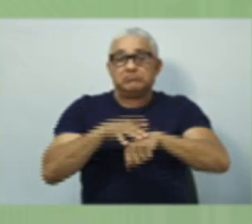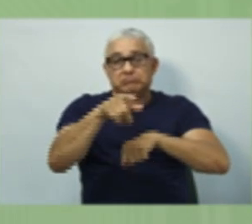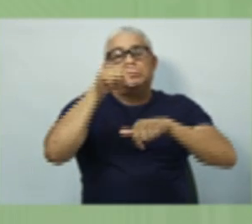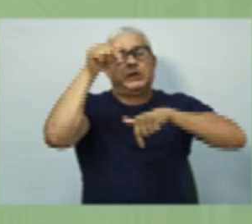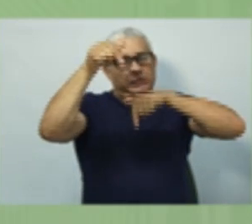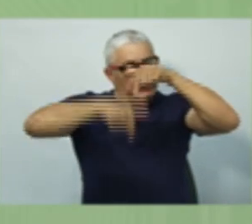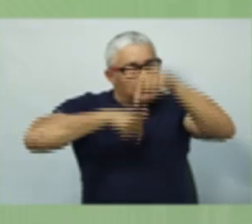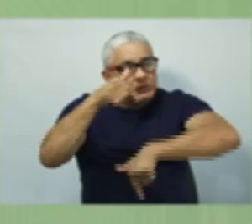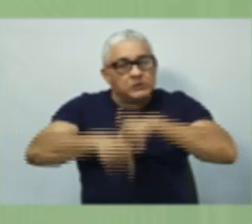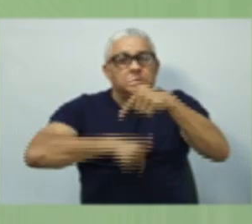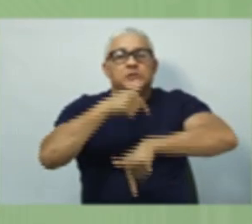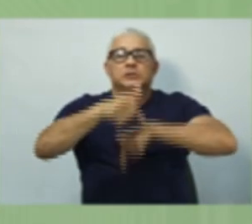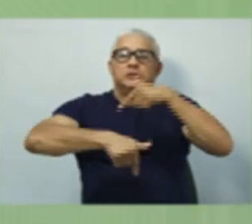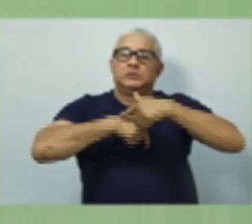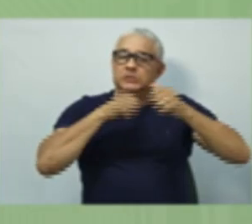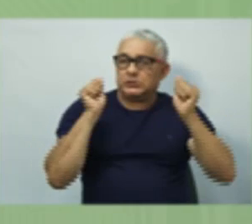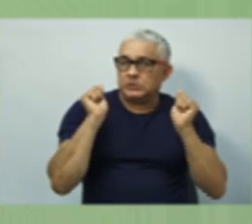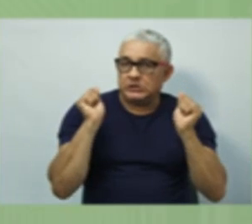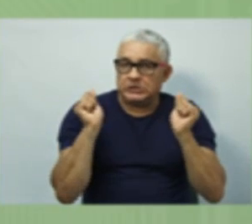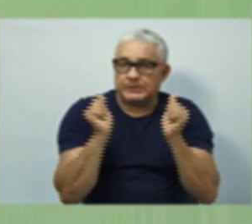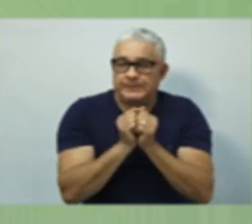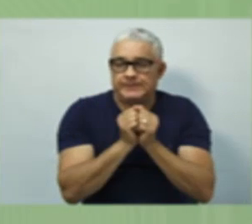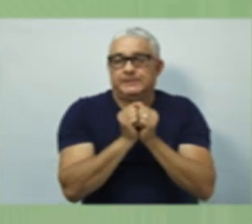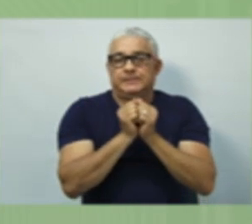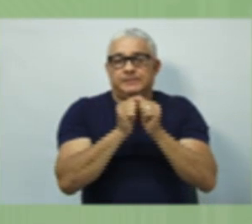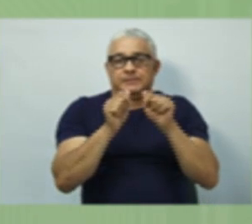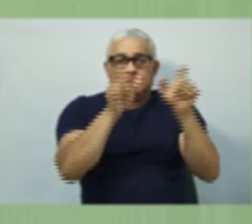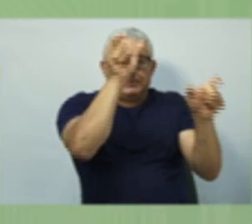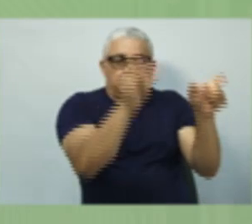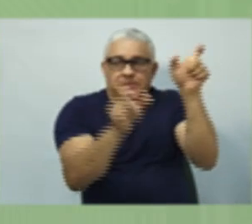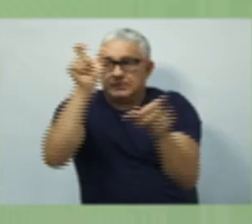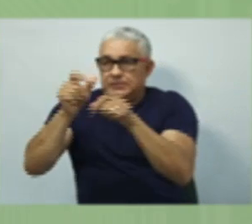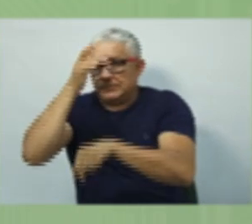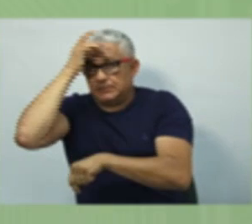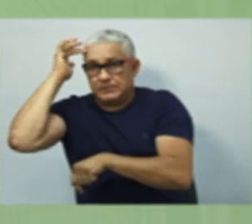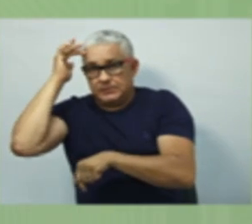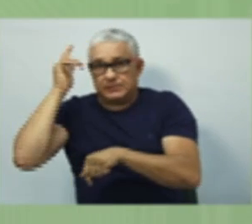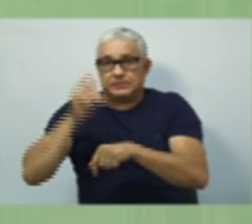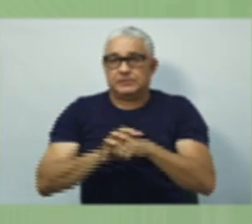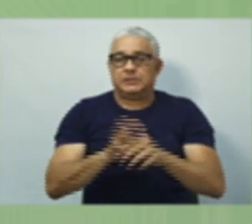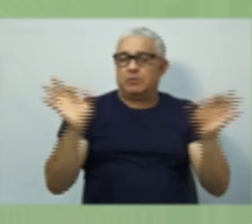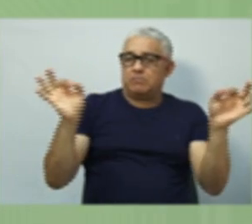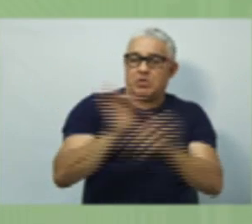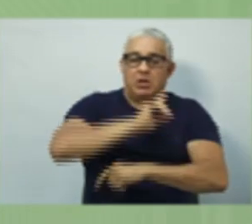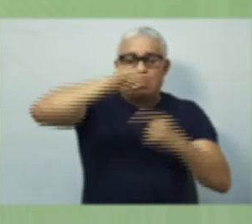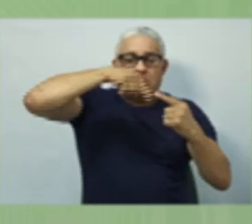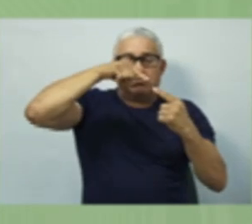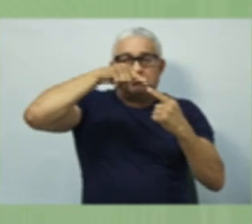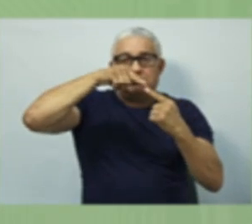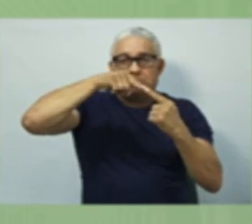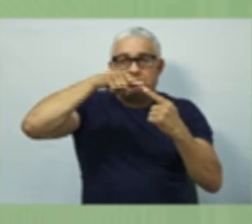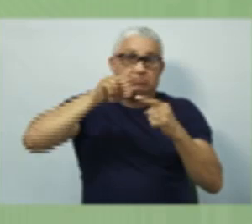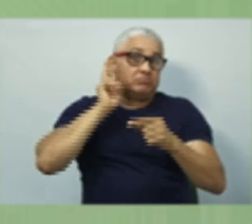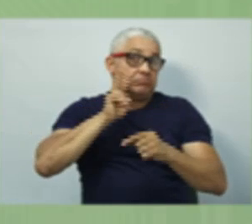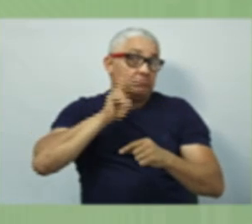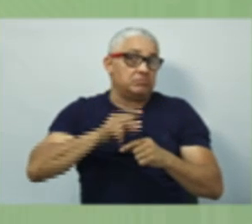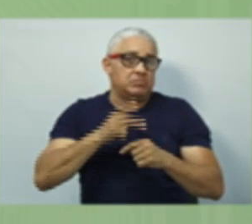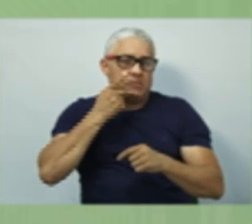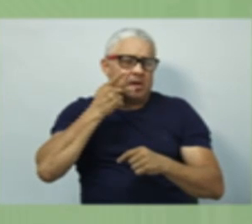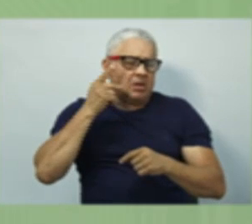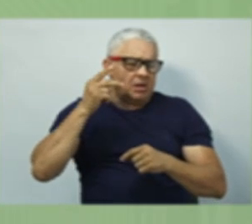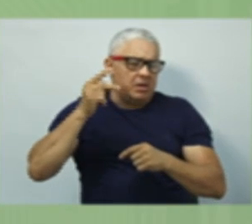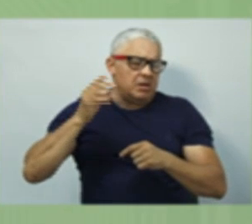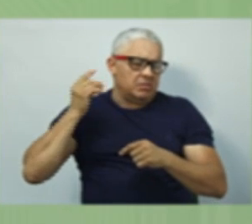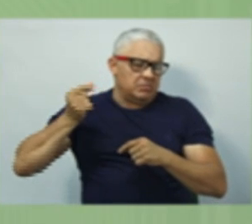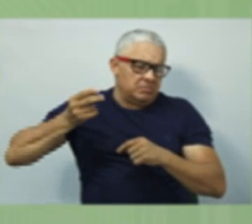trabalhar com e através de pessoas para realizar tanto objetivos, lembre-se que nós falamos toda a